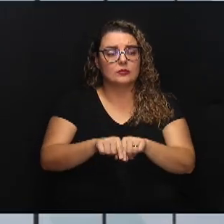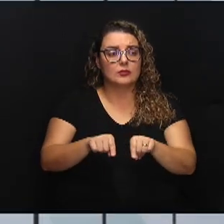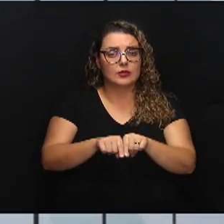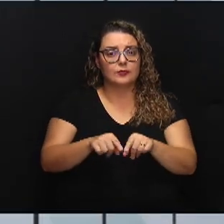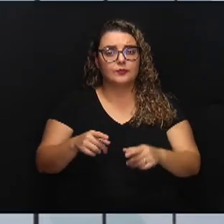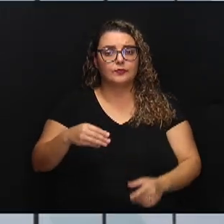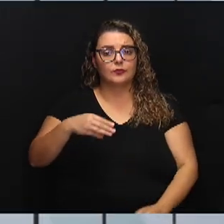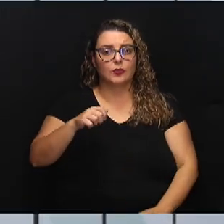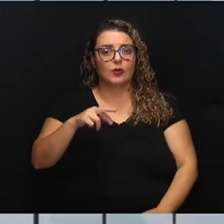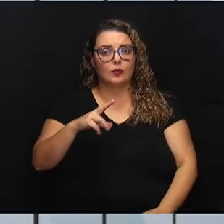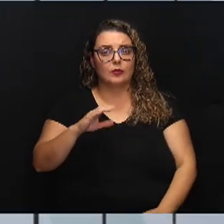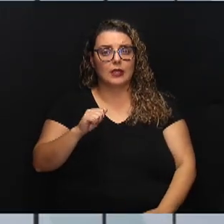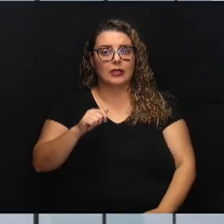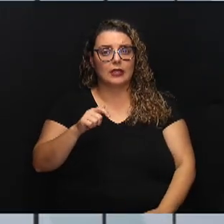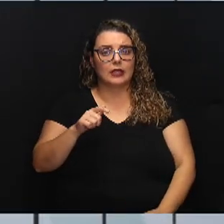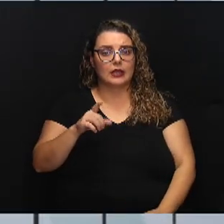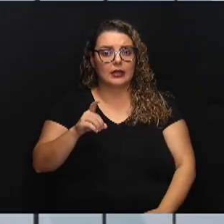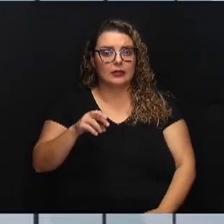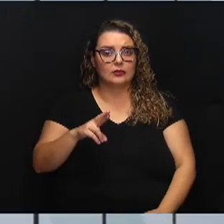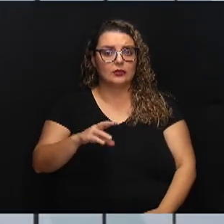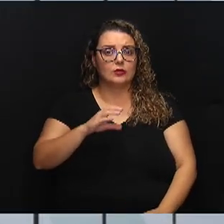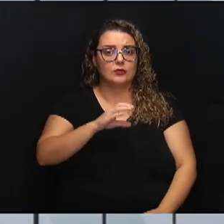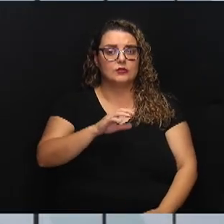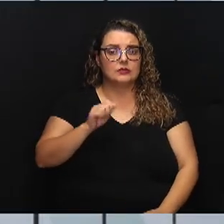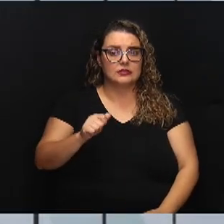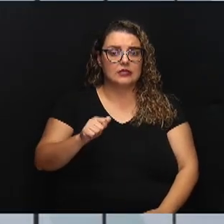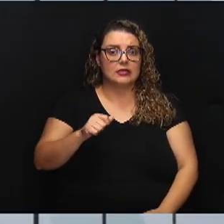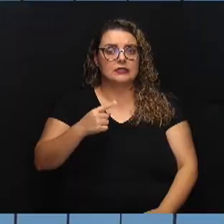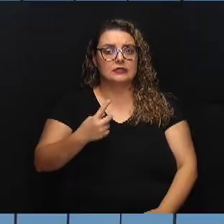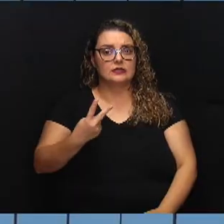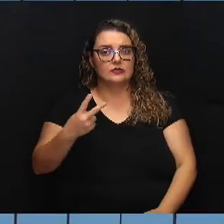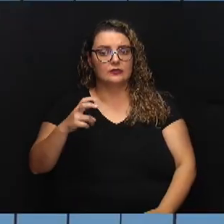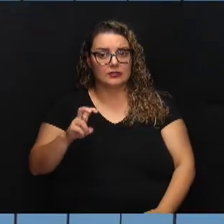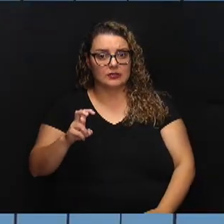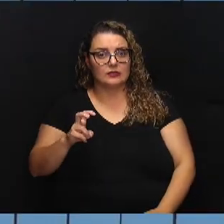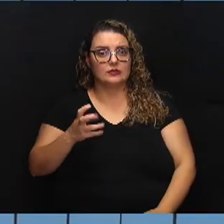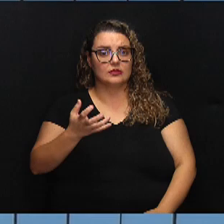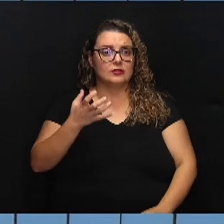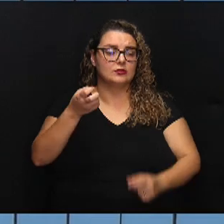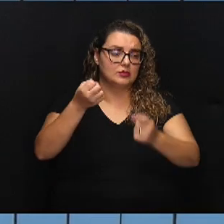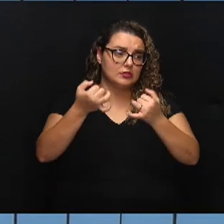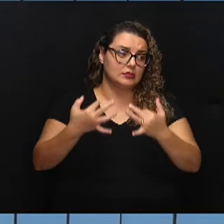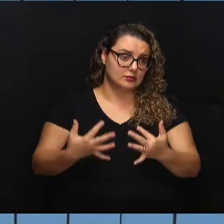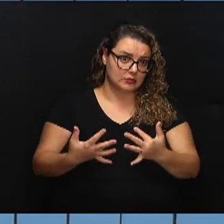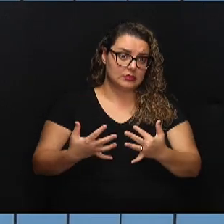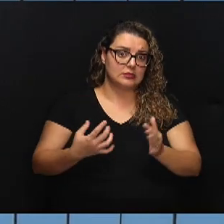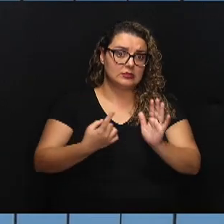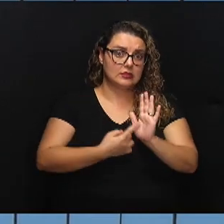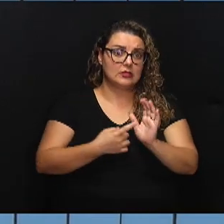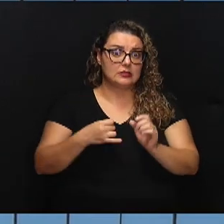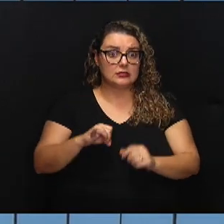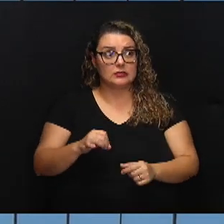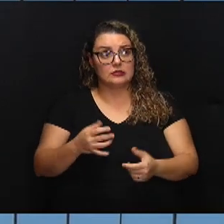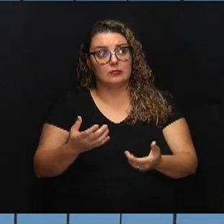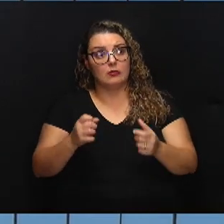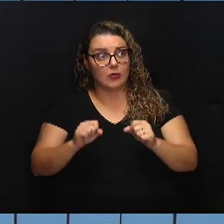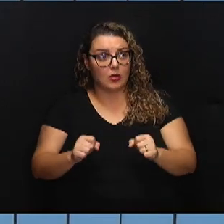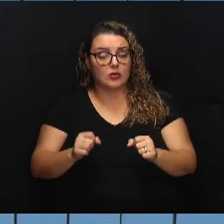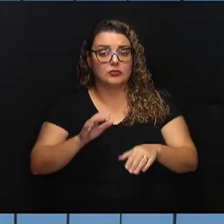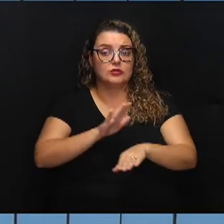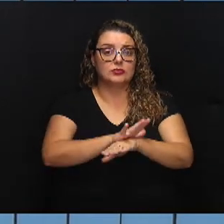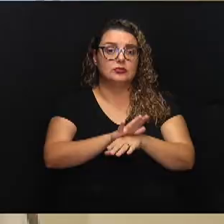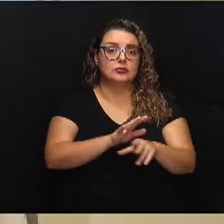marcador tumoral, o CA-125. Eu gostaria que você explicasse um pouquinho se ele não pode ajudar nessa